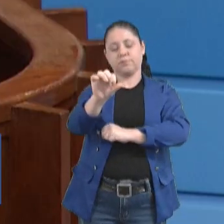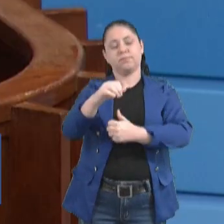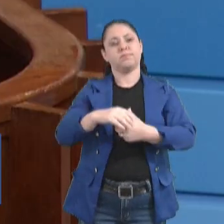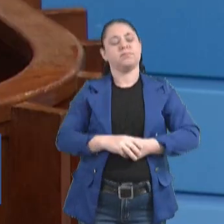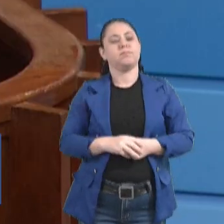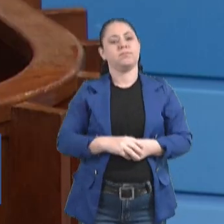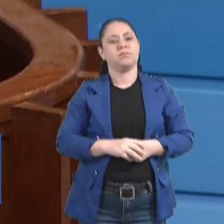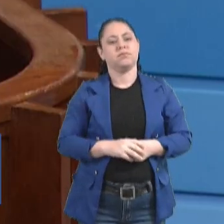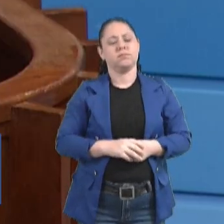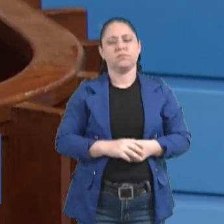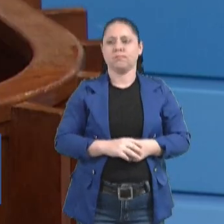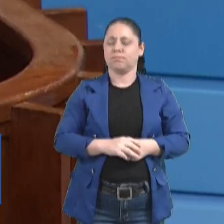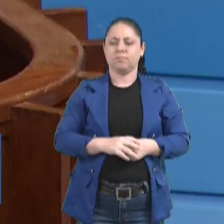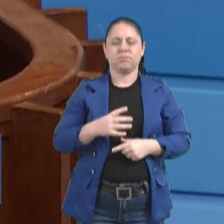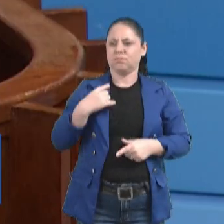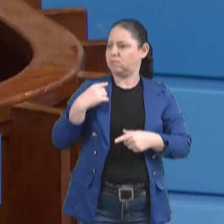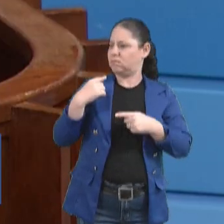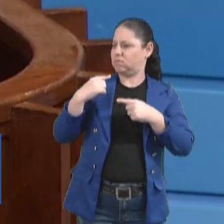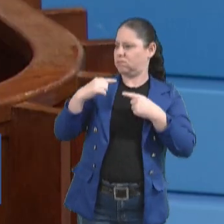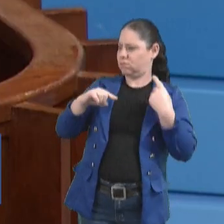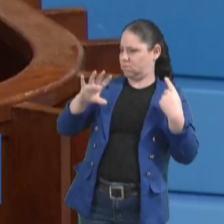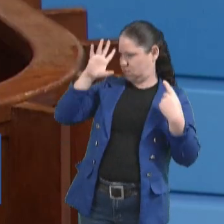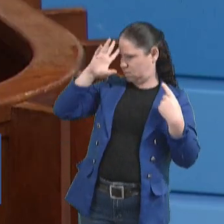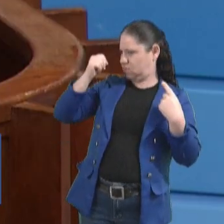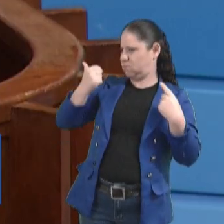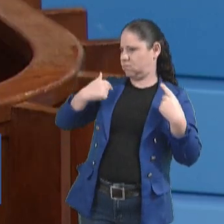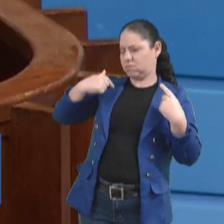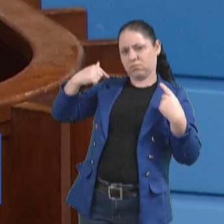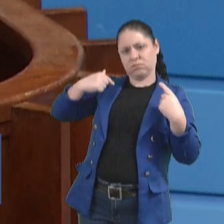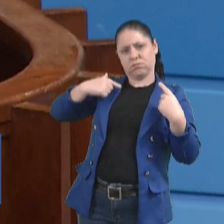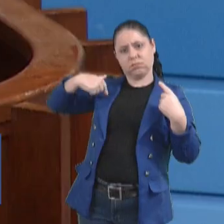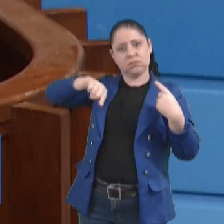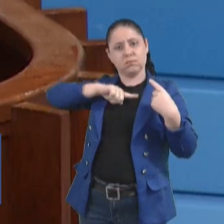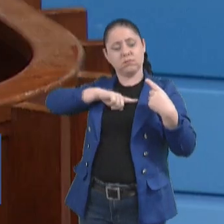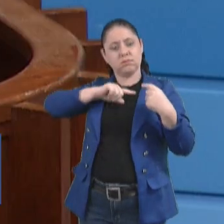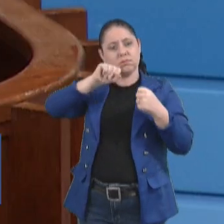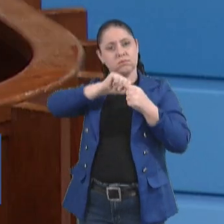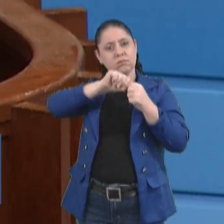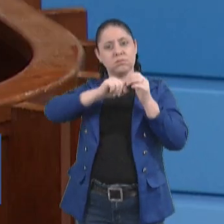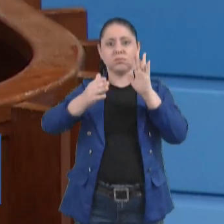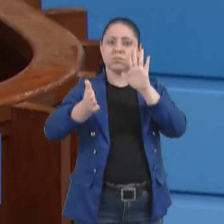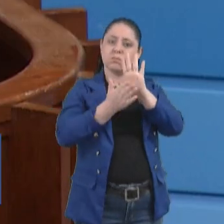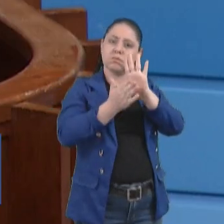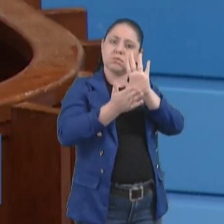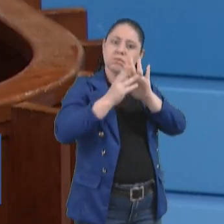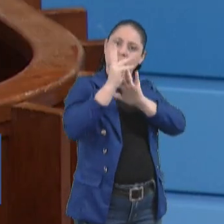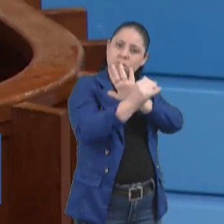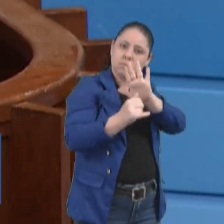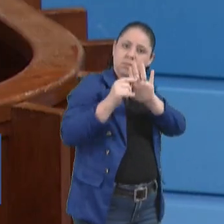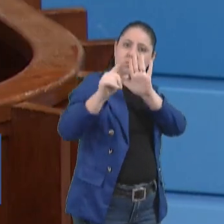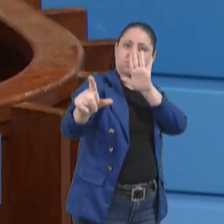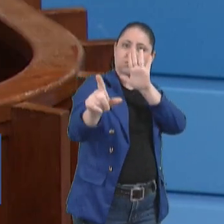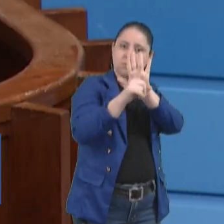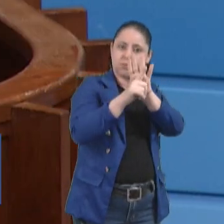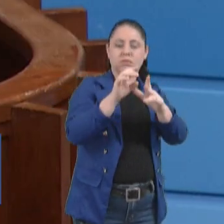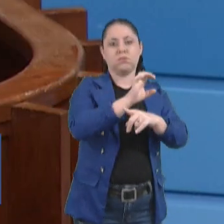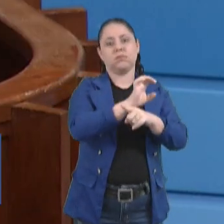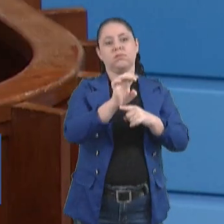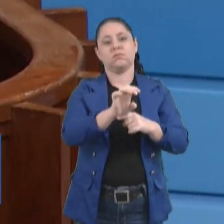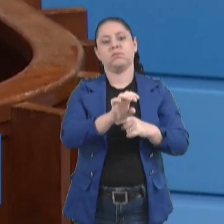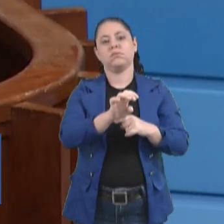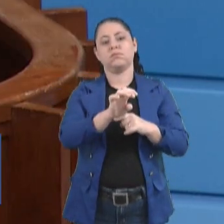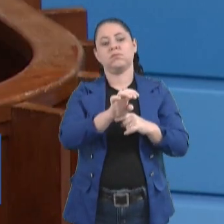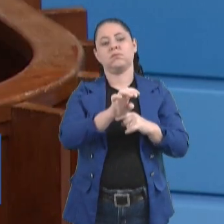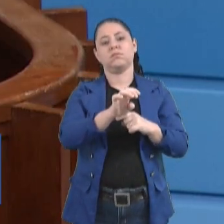reação legislativa a essa decisão, nós propusemos um projeto de lei estadual